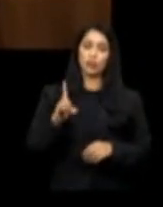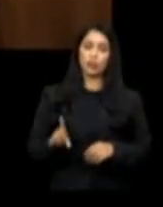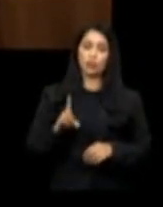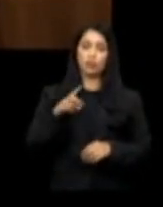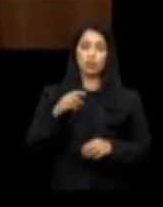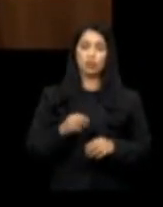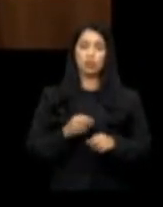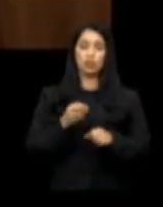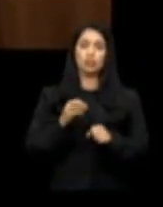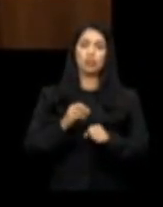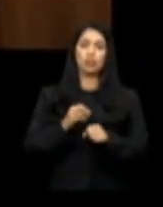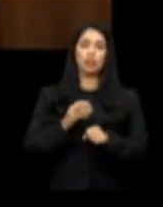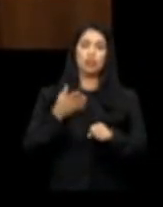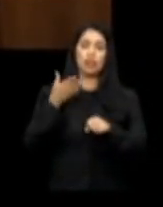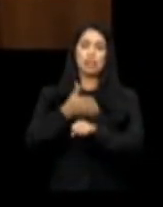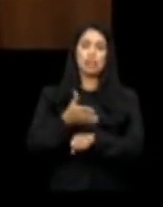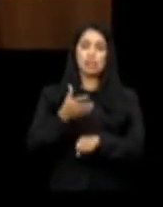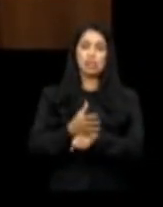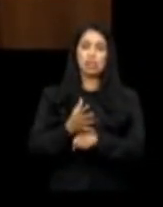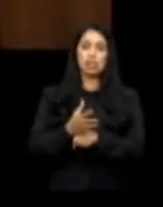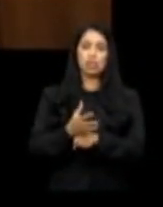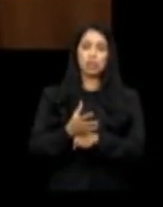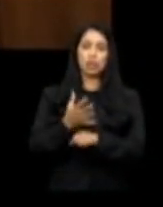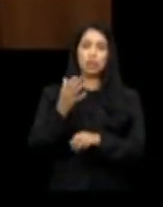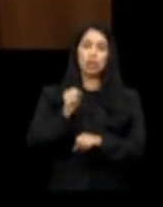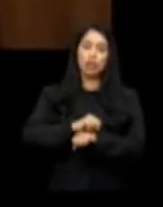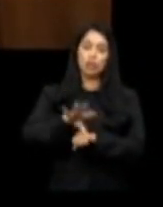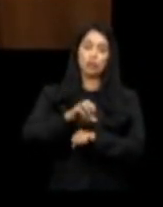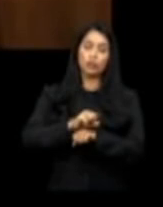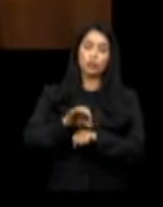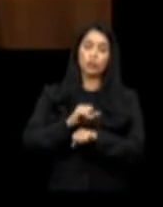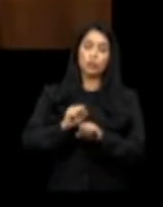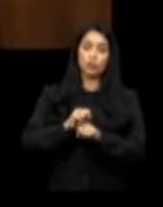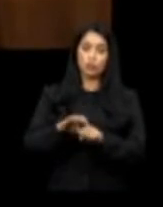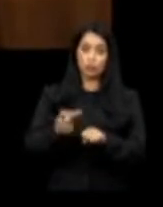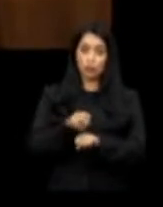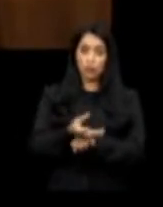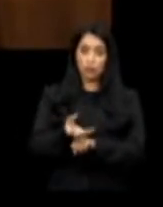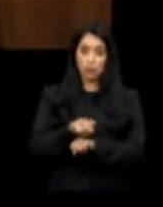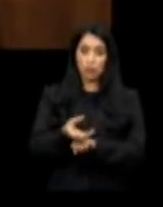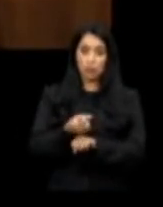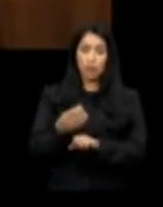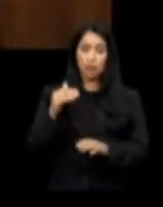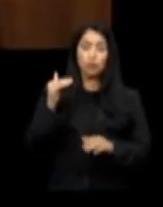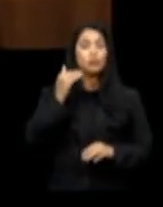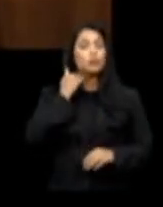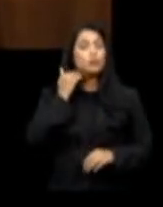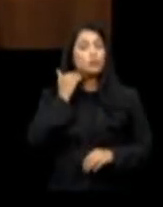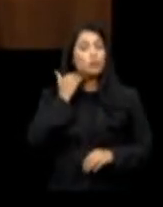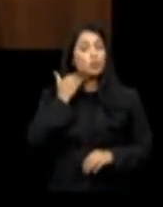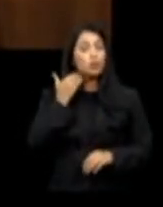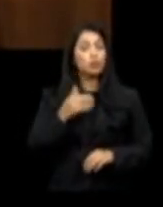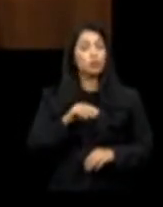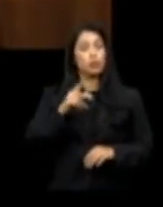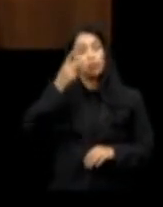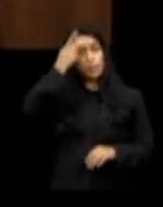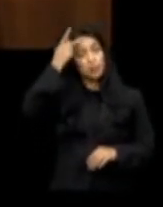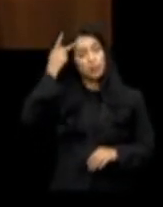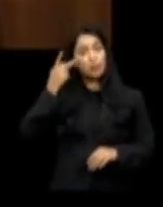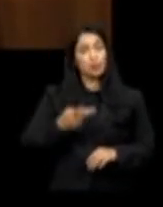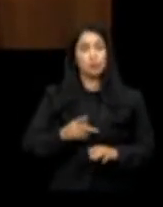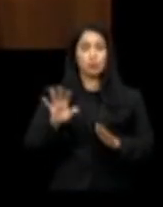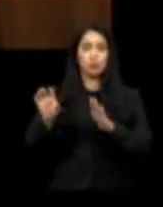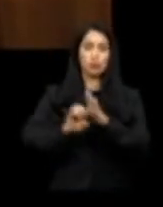a informações incluídas em banco de dados denominado SINCO, Sistema de Conta Corrente da Pessoa Jurídica da